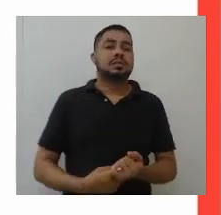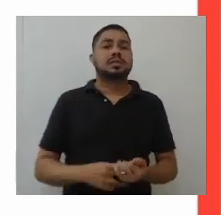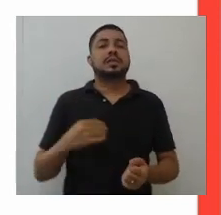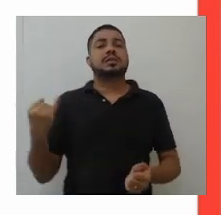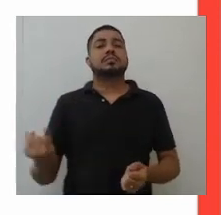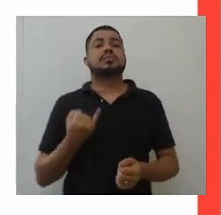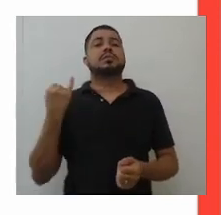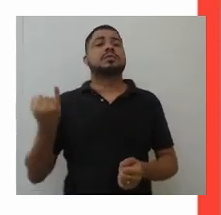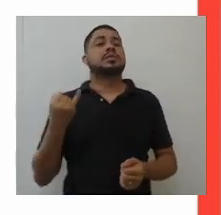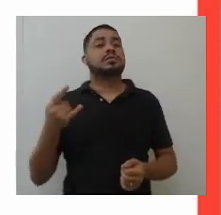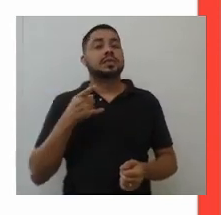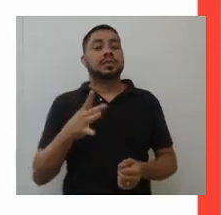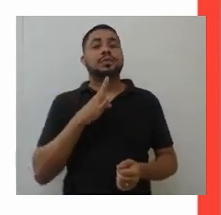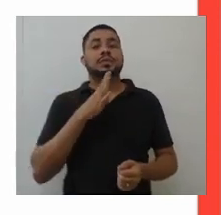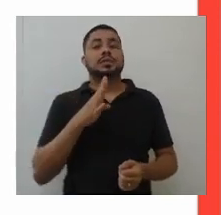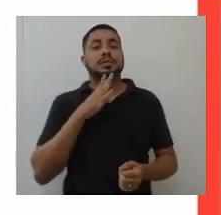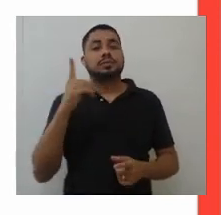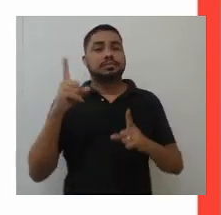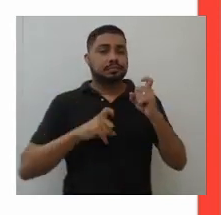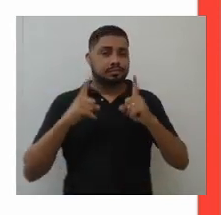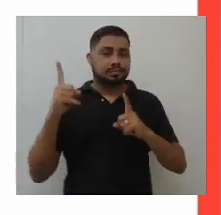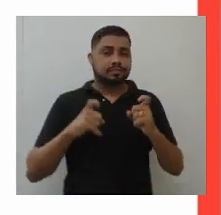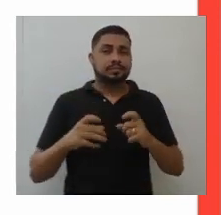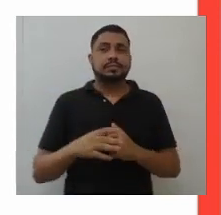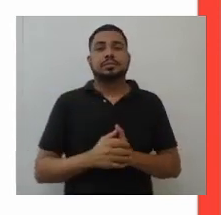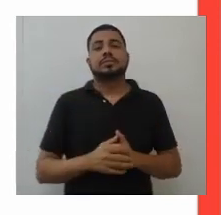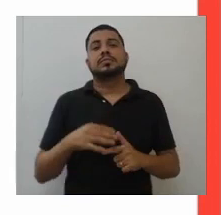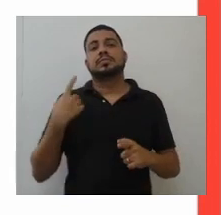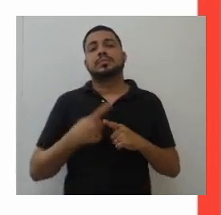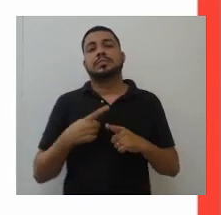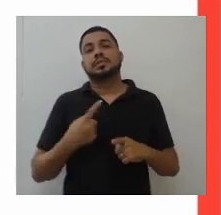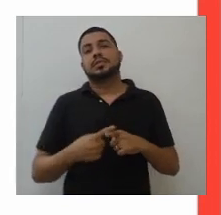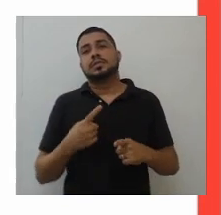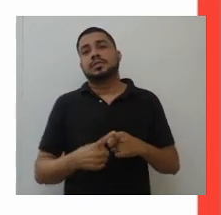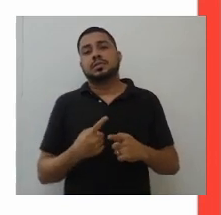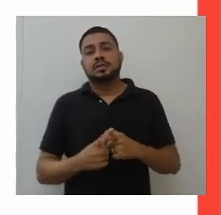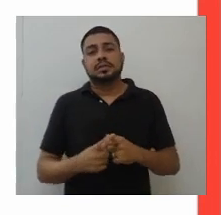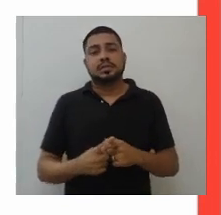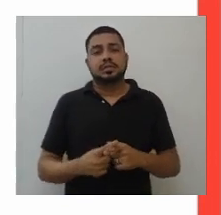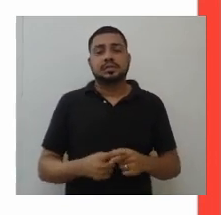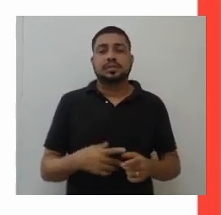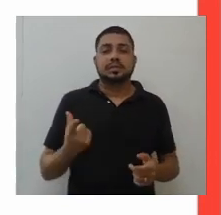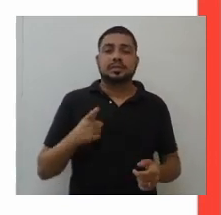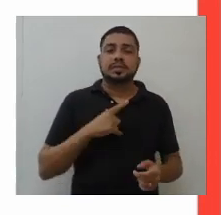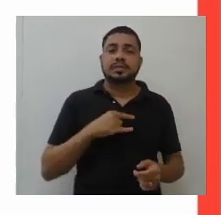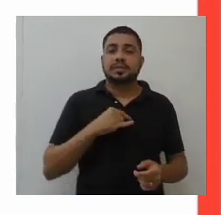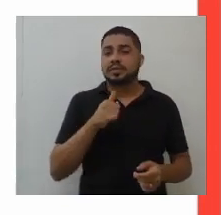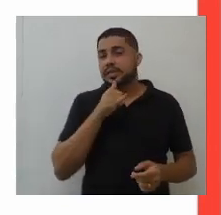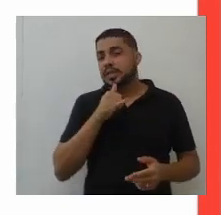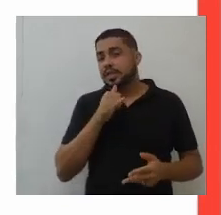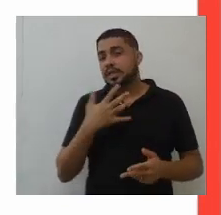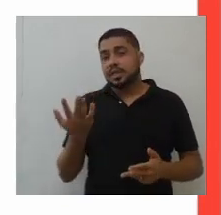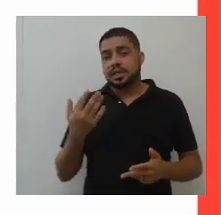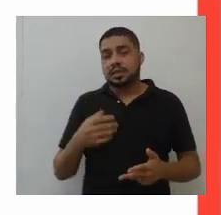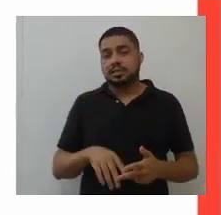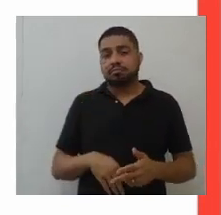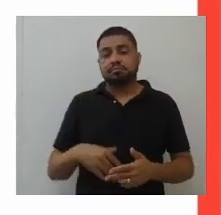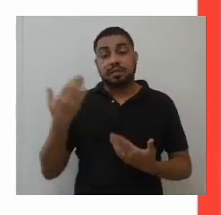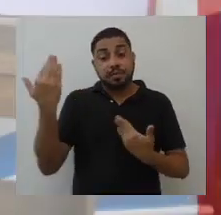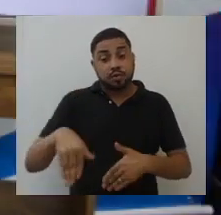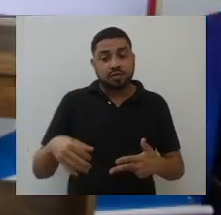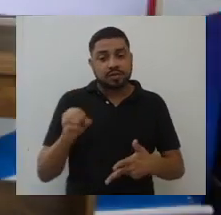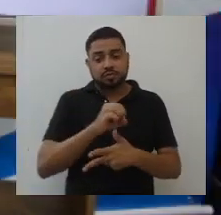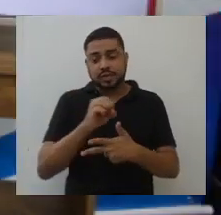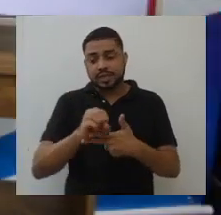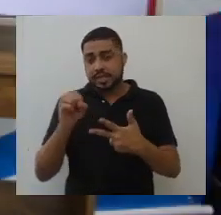que vocês tomem conhecimento dessas expressões idiomáticas. Por quê? Principalmente na hora do teste lá do Enem, da tua prova de inglês. Você pega a